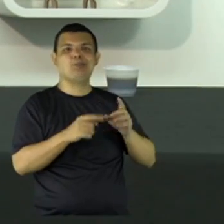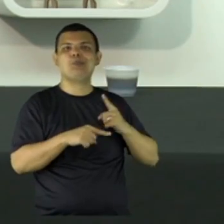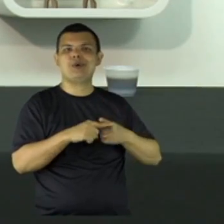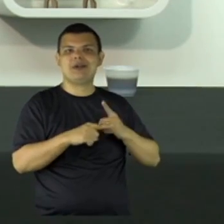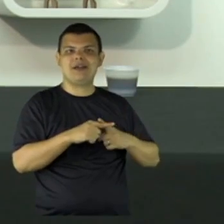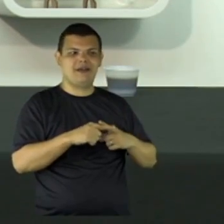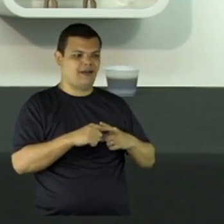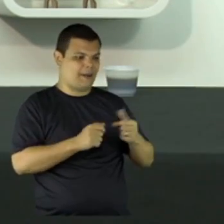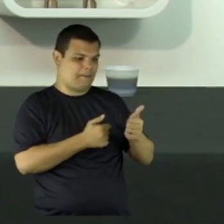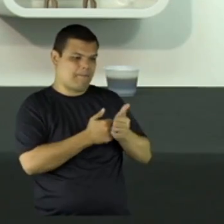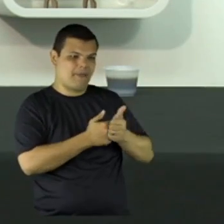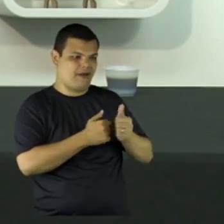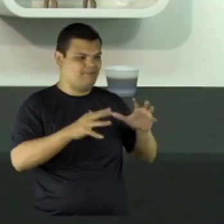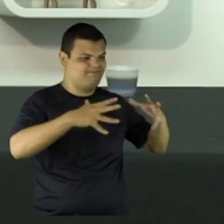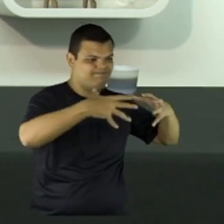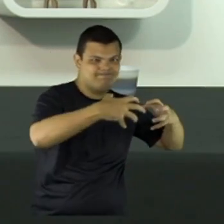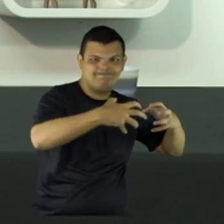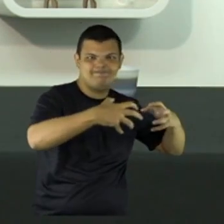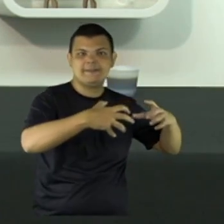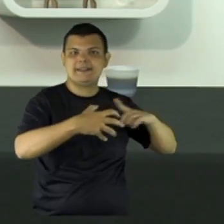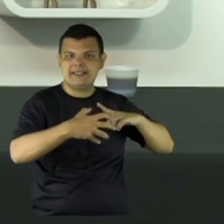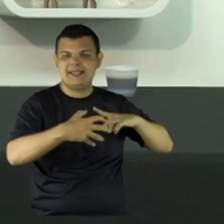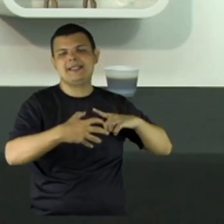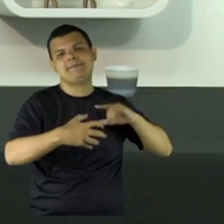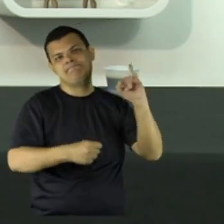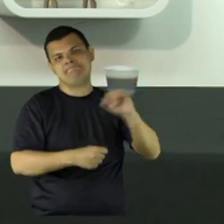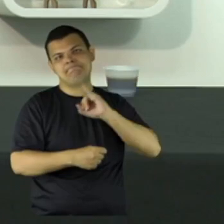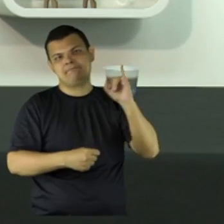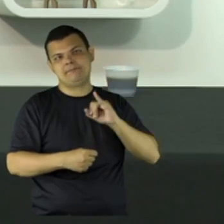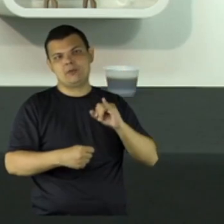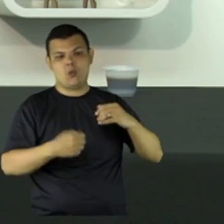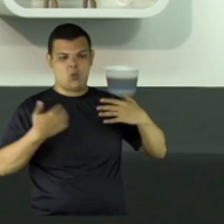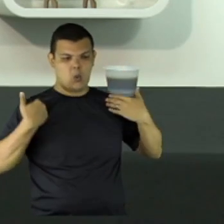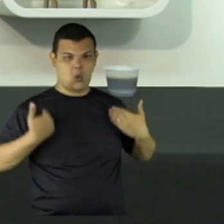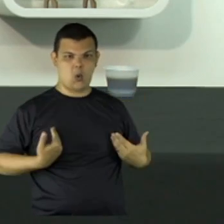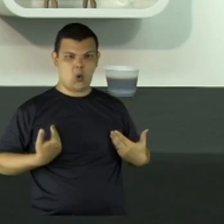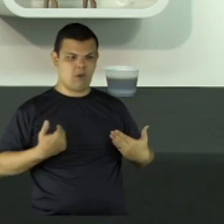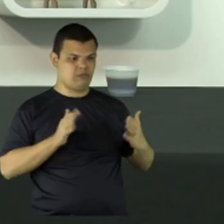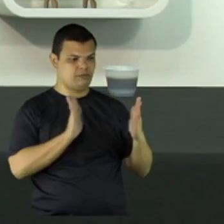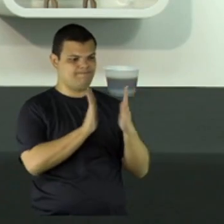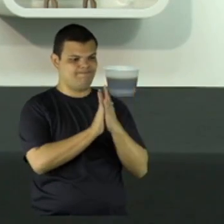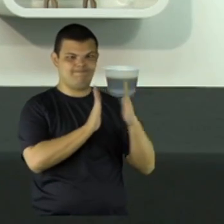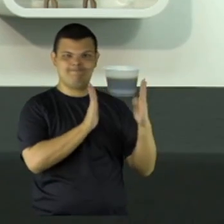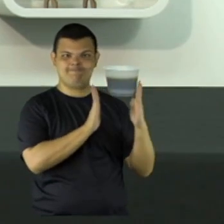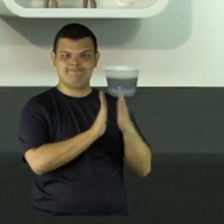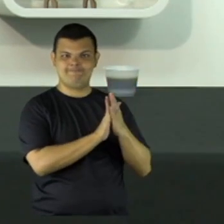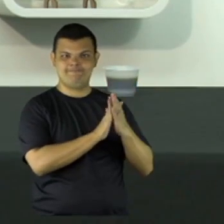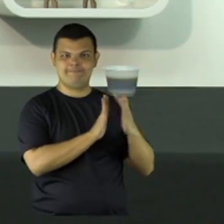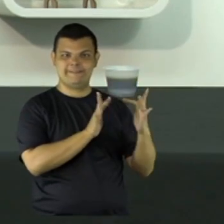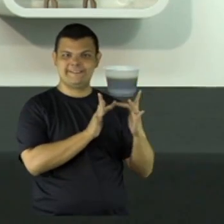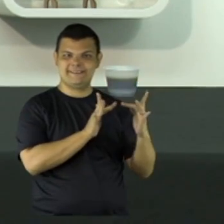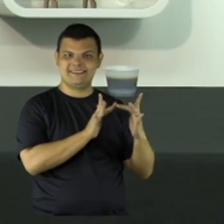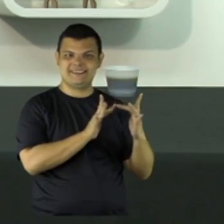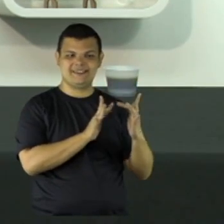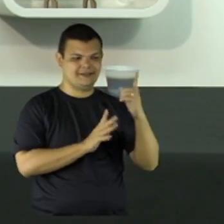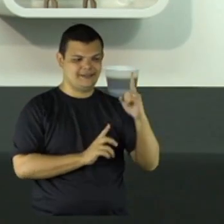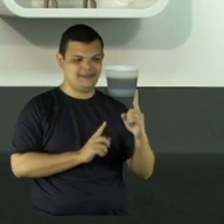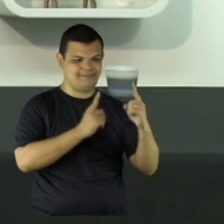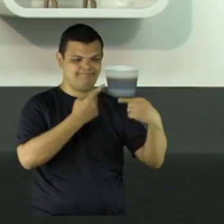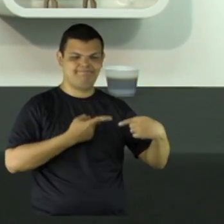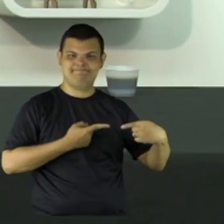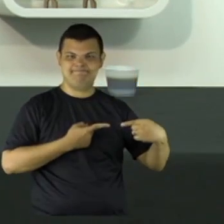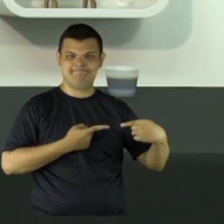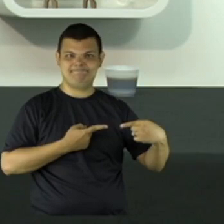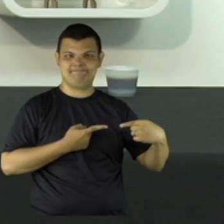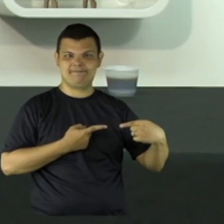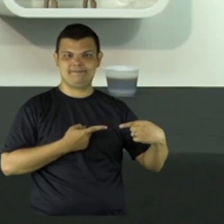curta distância exige essa proximidade, onde o seu corpo acaba encostando, né, no corpo do seu